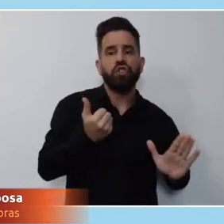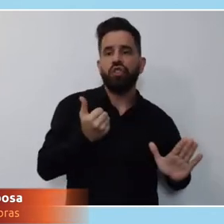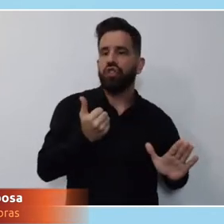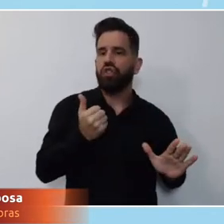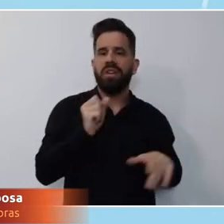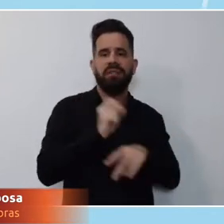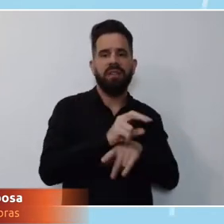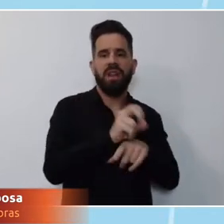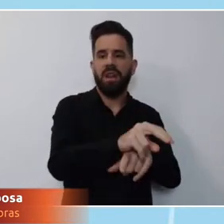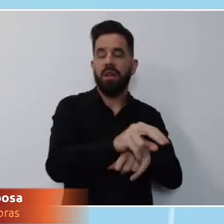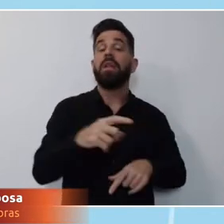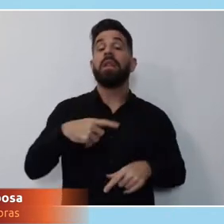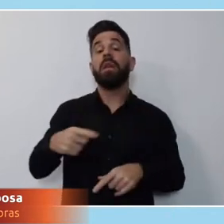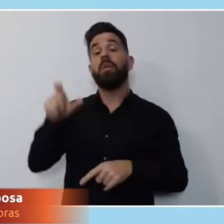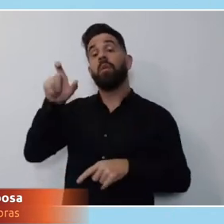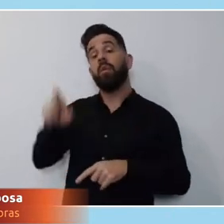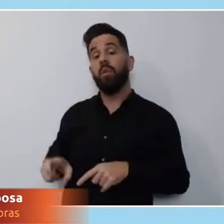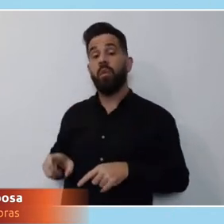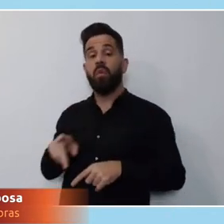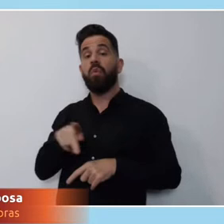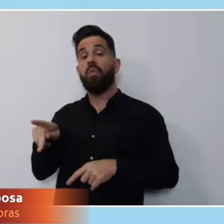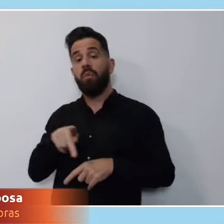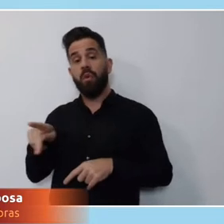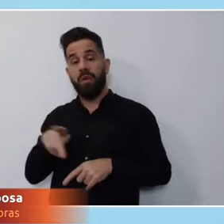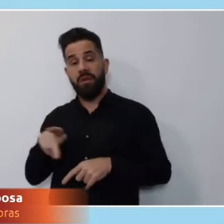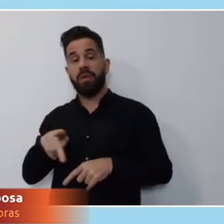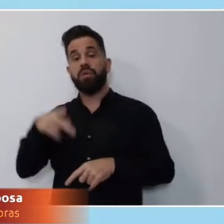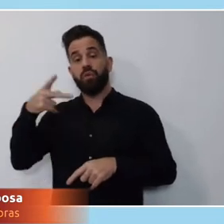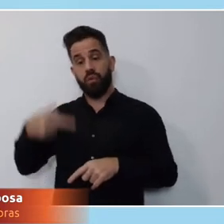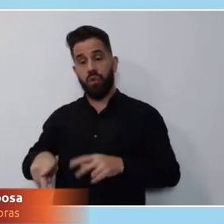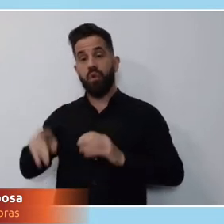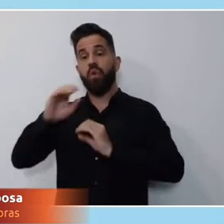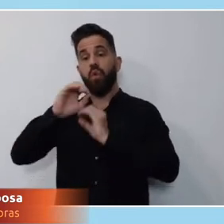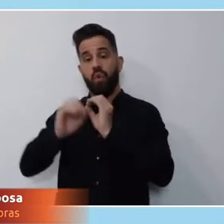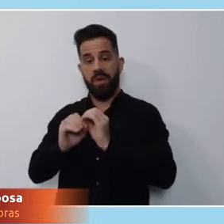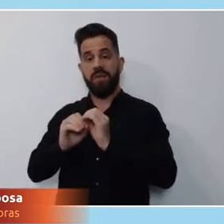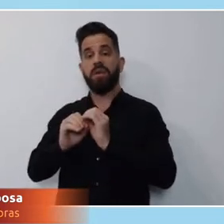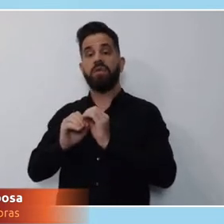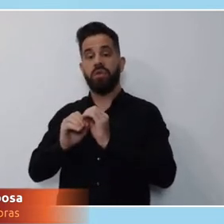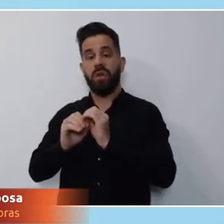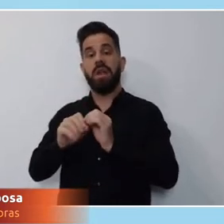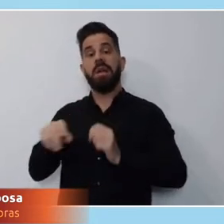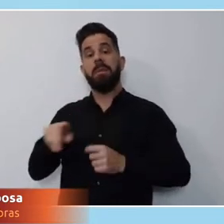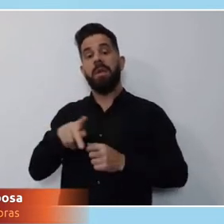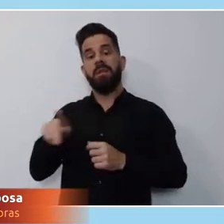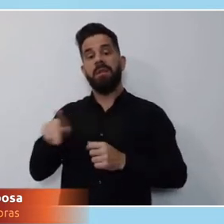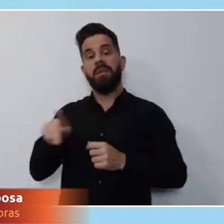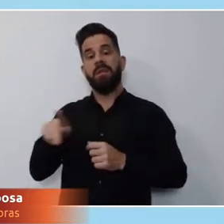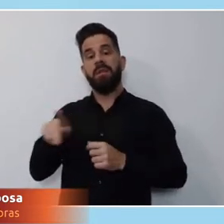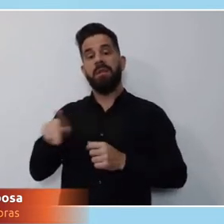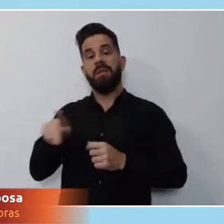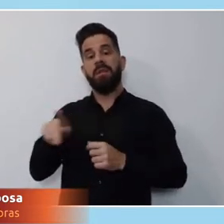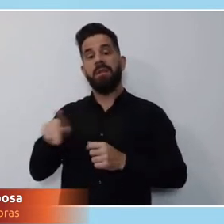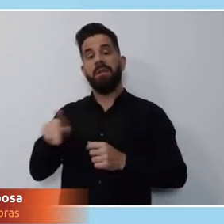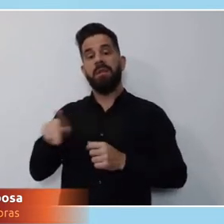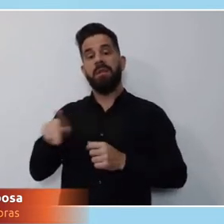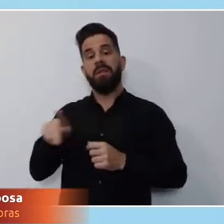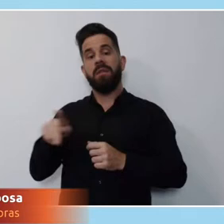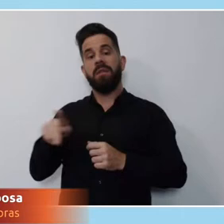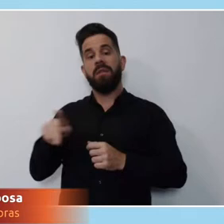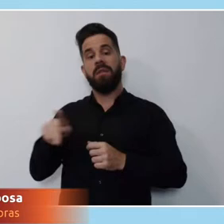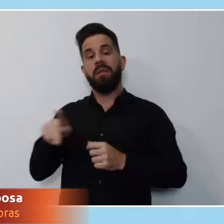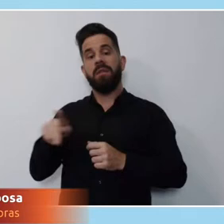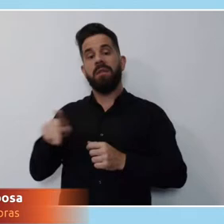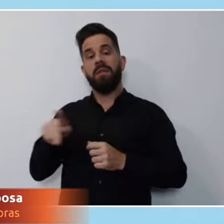UFG, o professor da Química, o professor Boniek, que demonstrou isso, a presença, né, na casca, lá na maçã, na parte de fora da maçã,